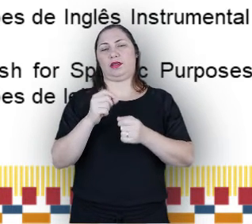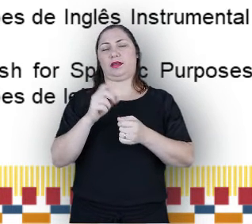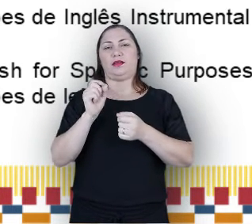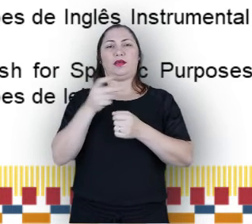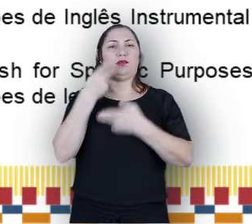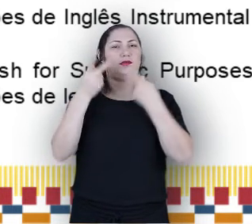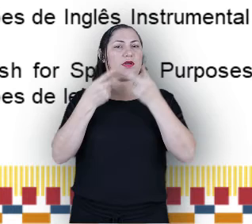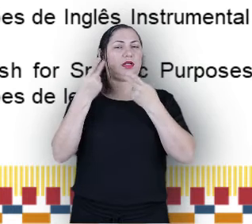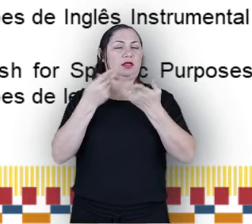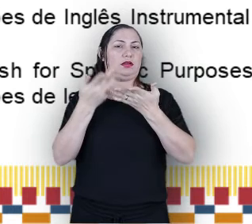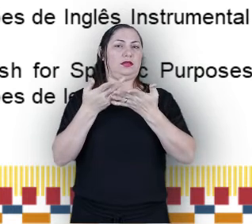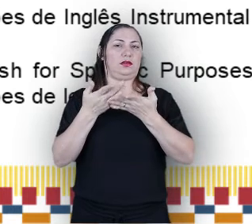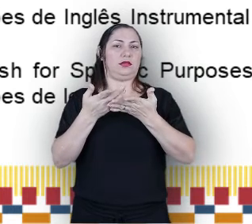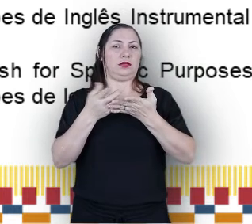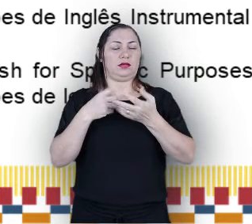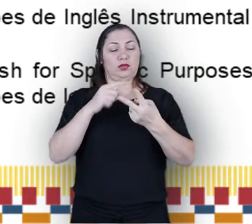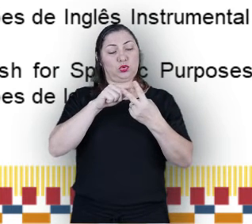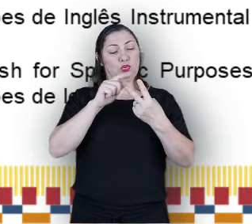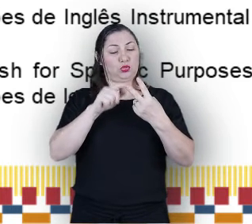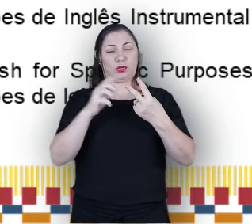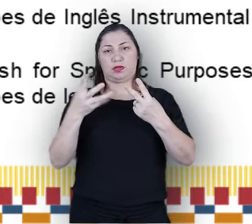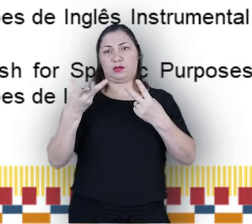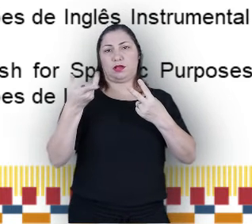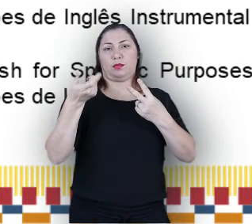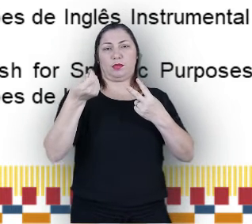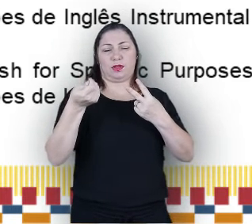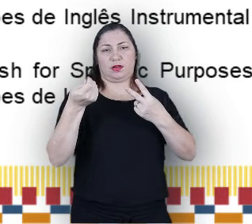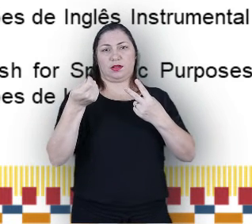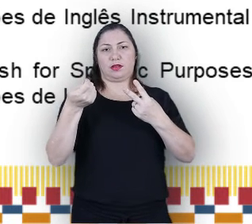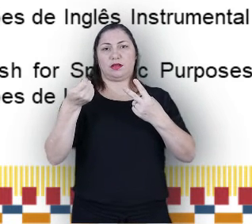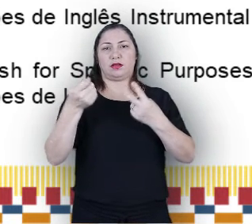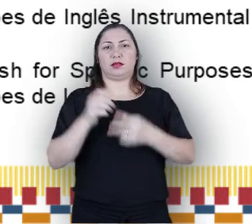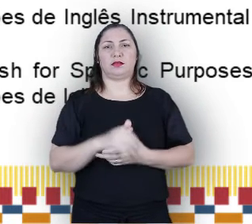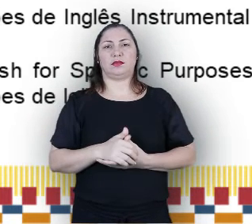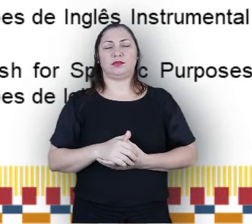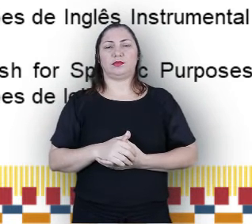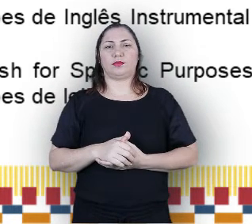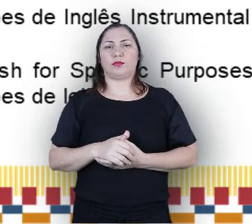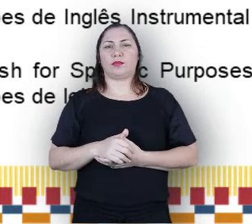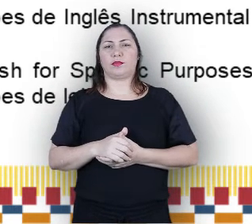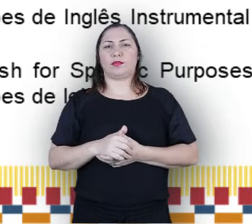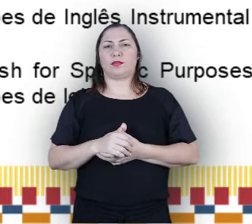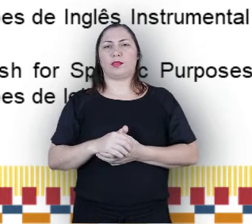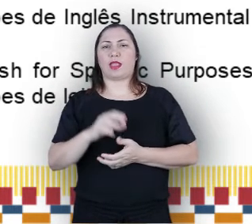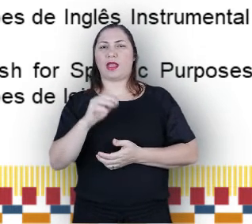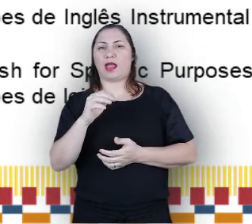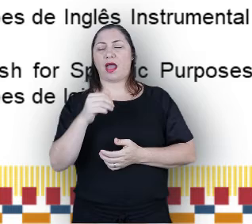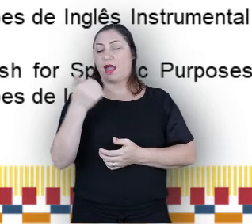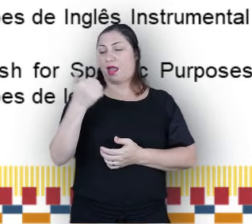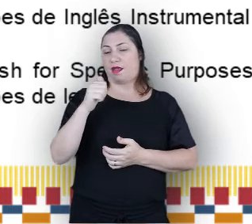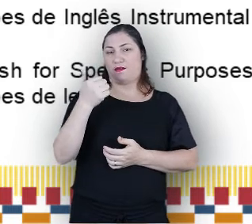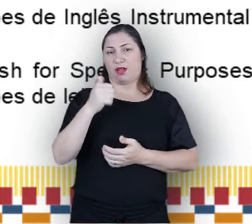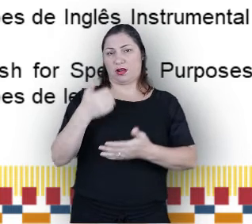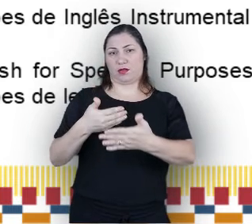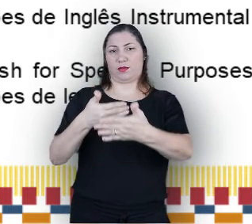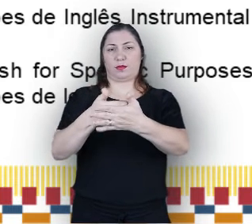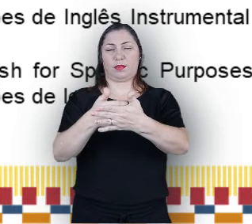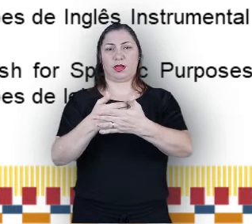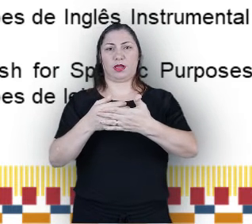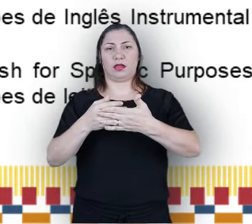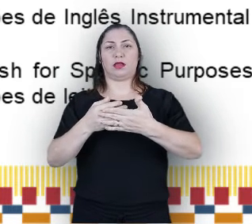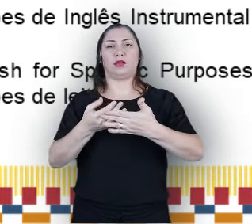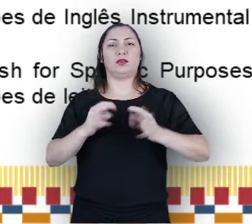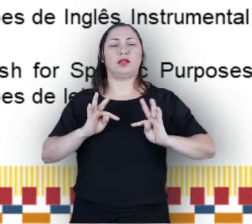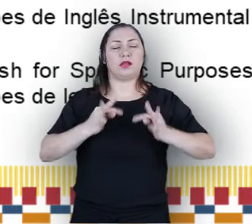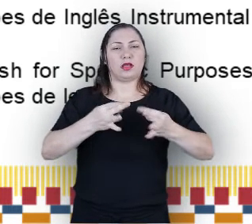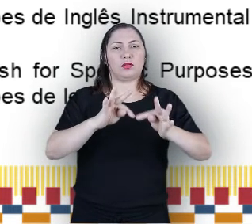de informação e comunicação na formação do sujeito e suas práticas sociais, para fazer o uso crítico